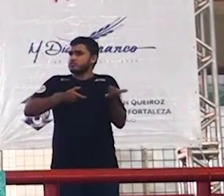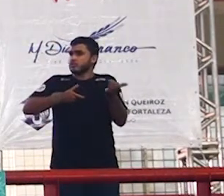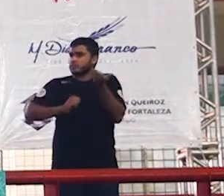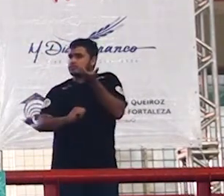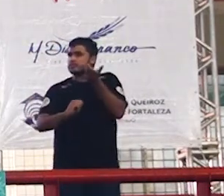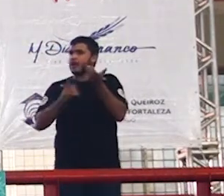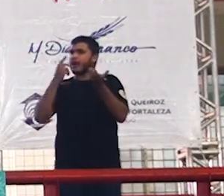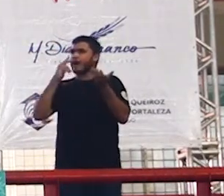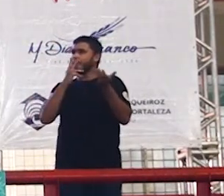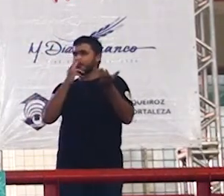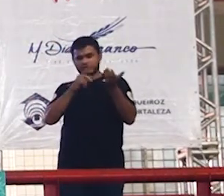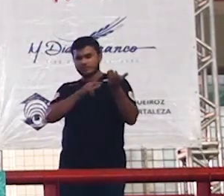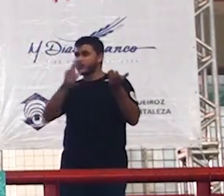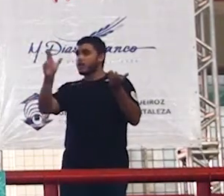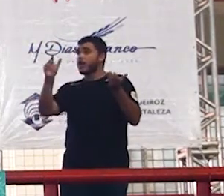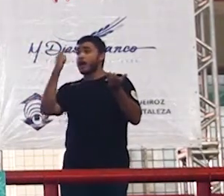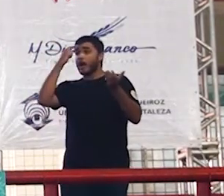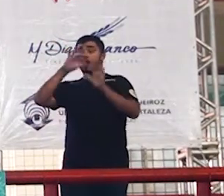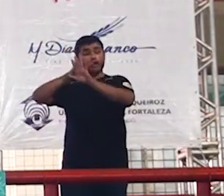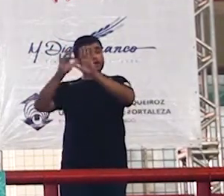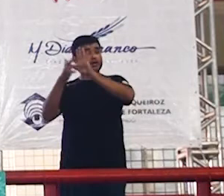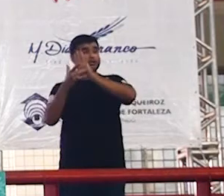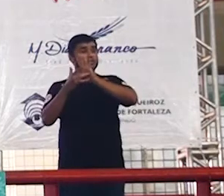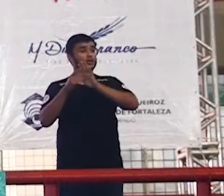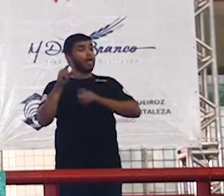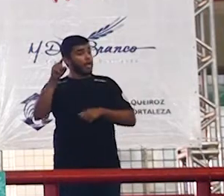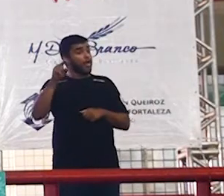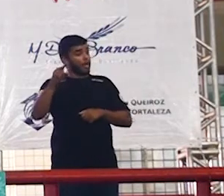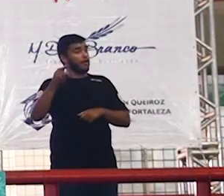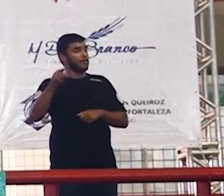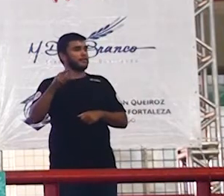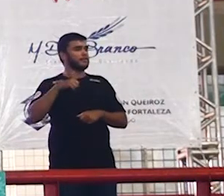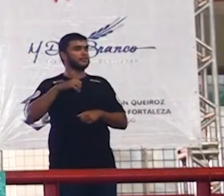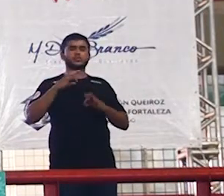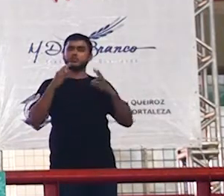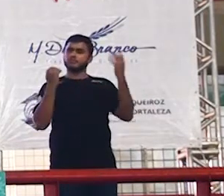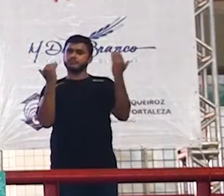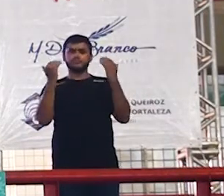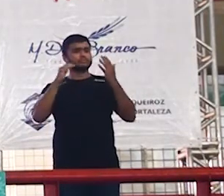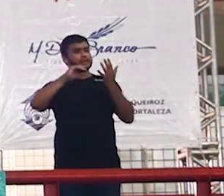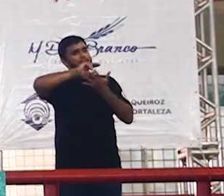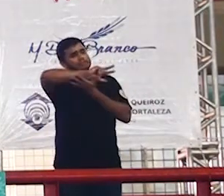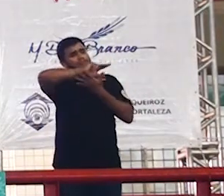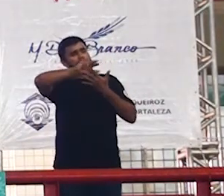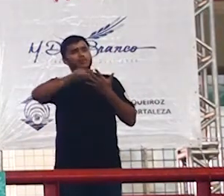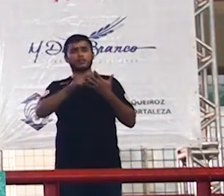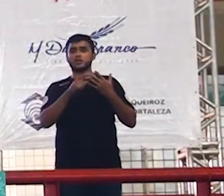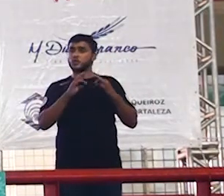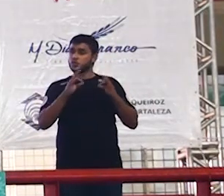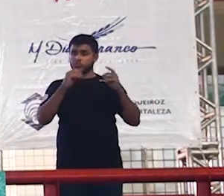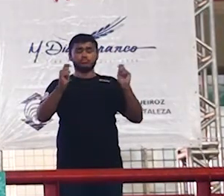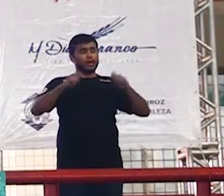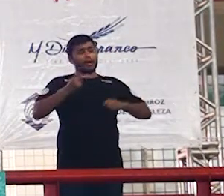literatura, metáfora, metonímia, ironia, antítese, paradoxo,